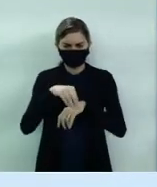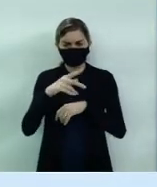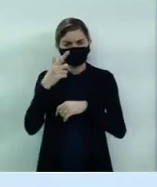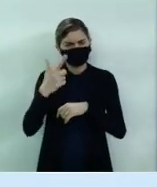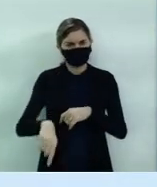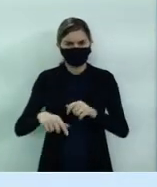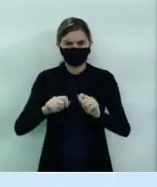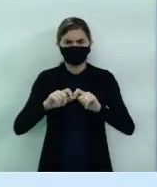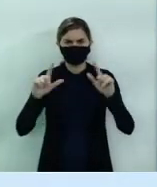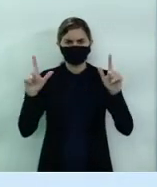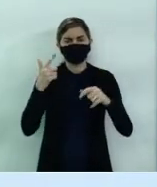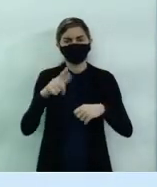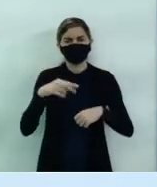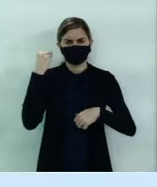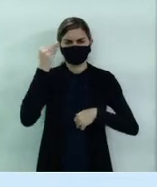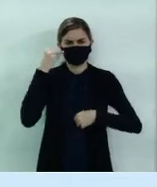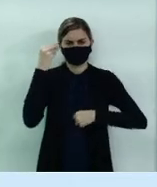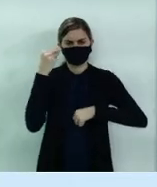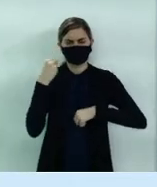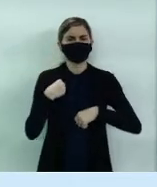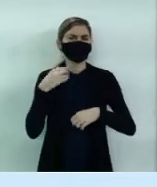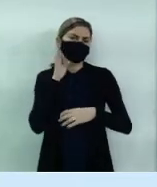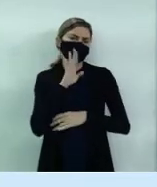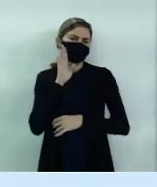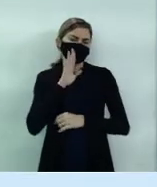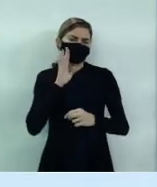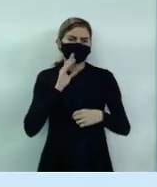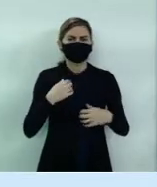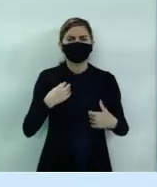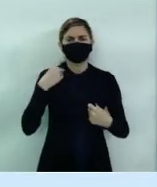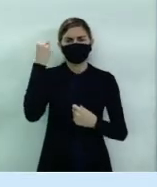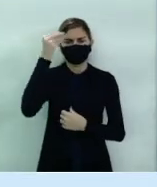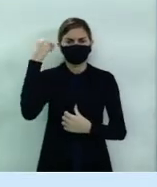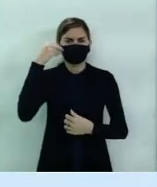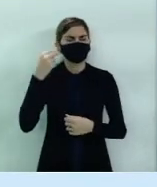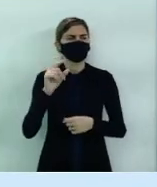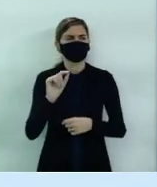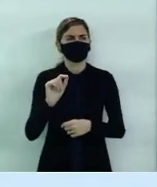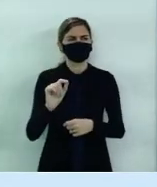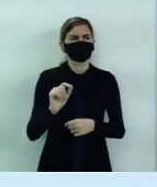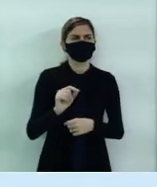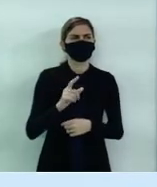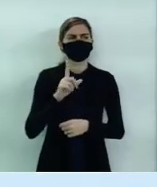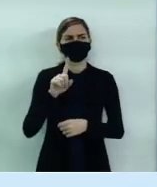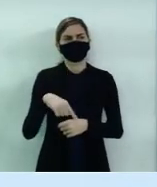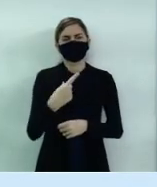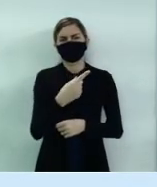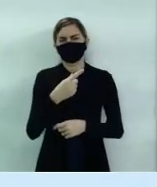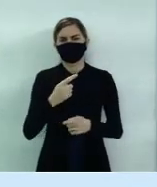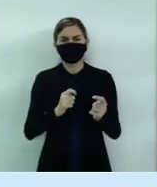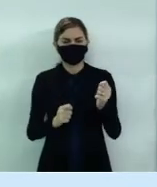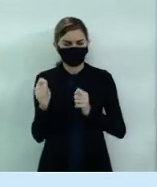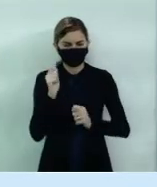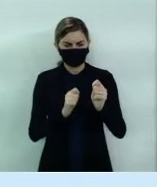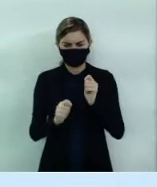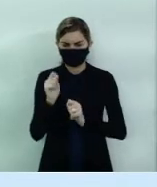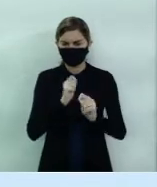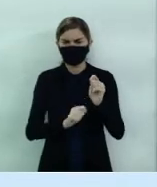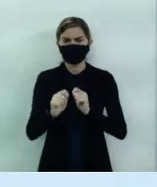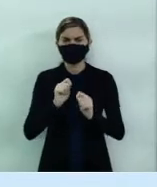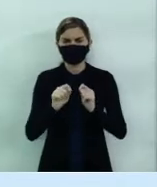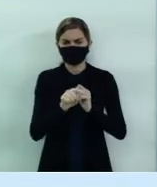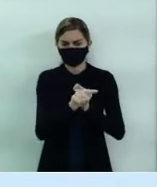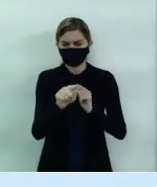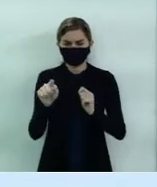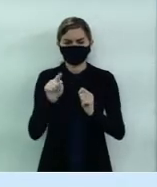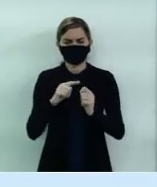para a gente fazer outro experimento que é bem legal. É um experimento que é econômico e que você